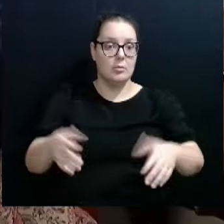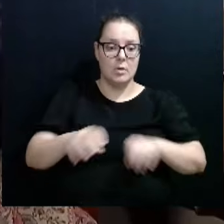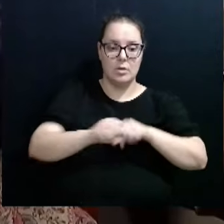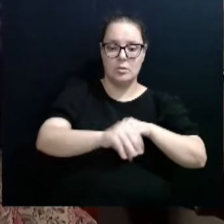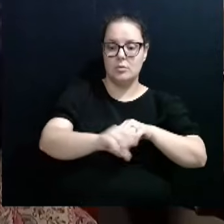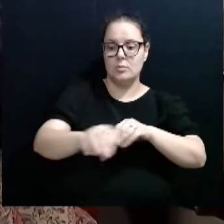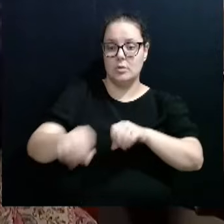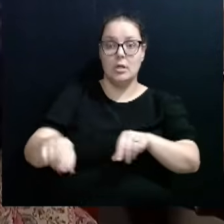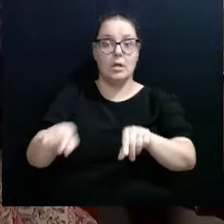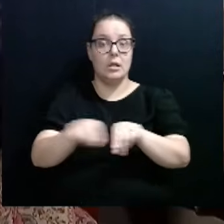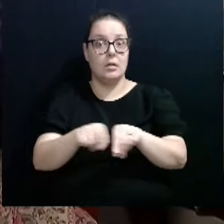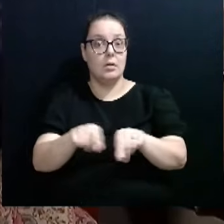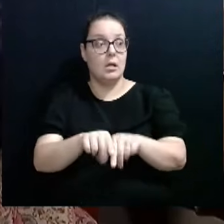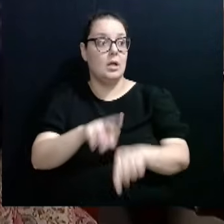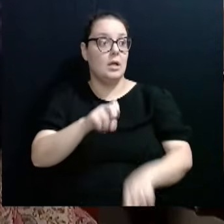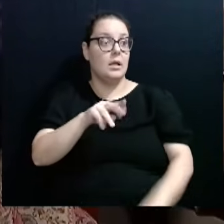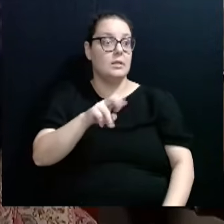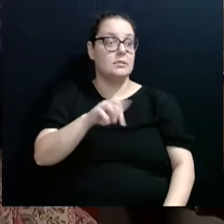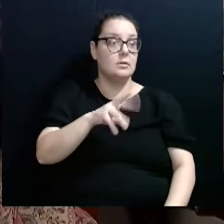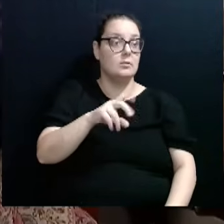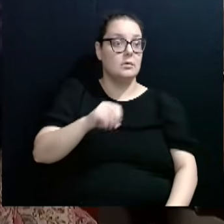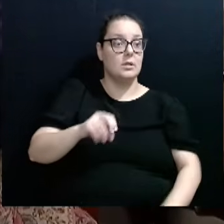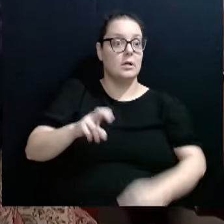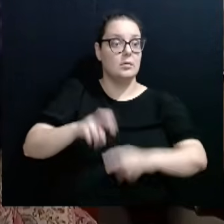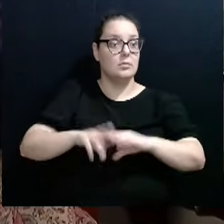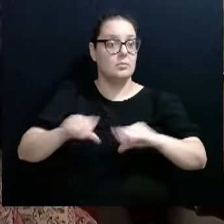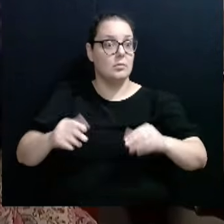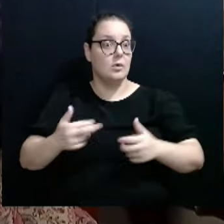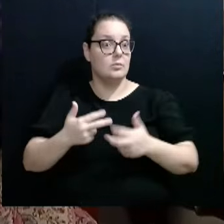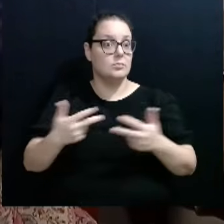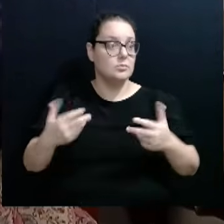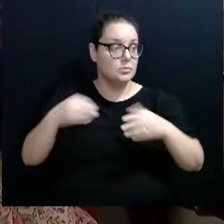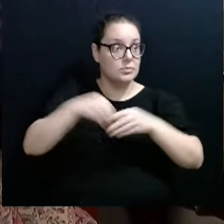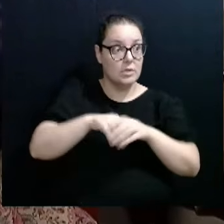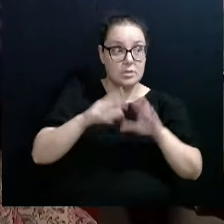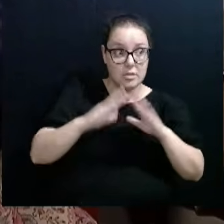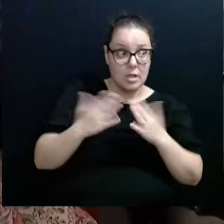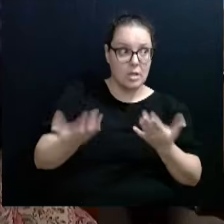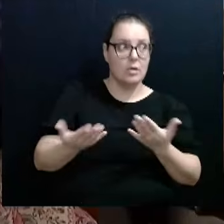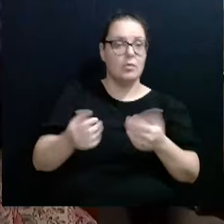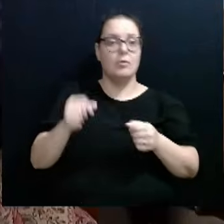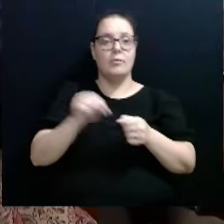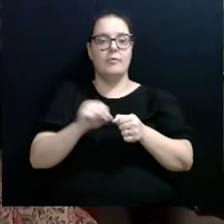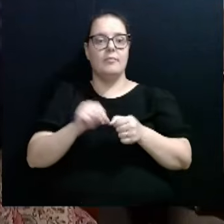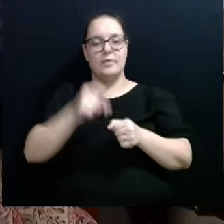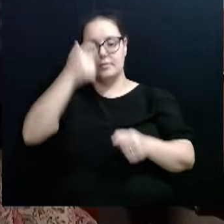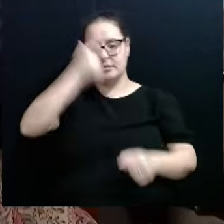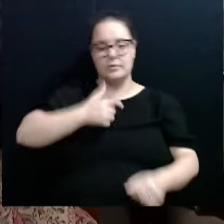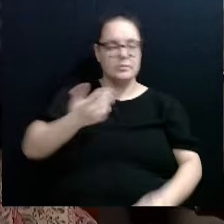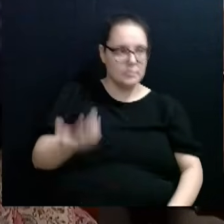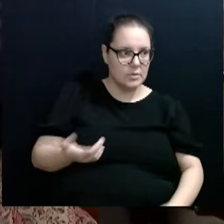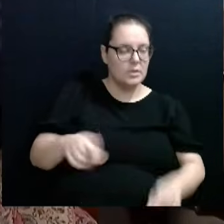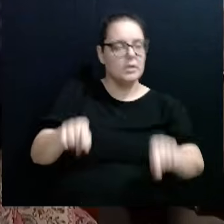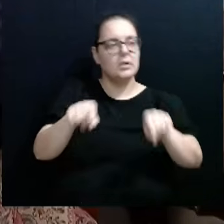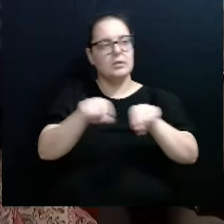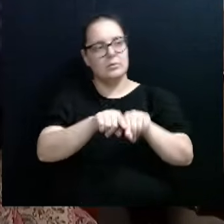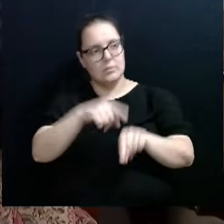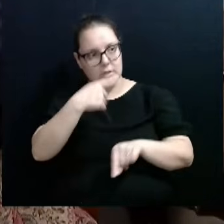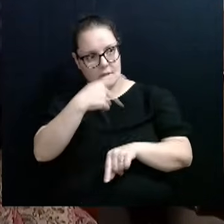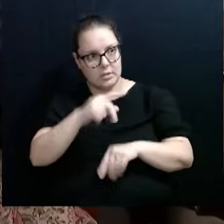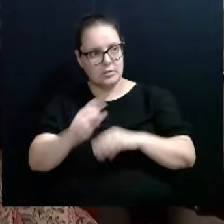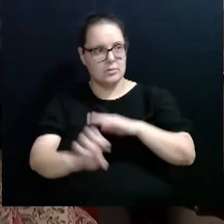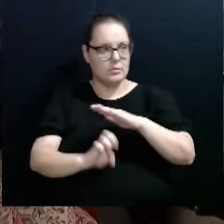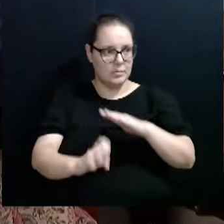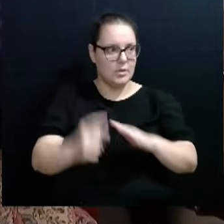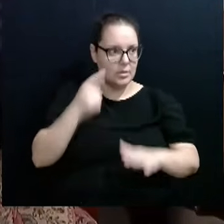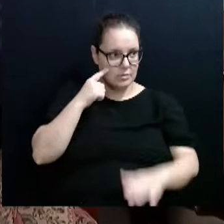os móveis de casa, alguma coisa de casa, começou aquilo, faça você mesmo. Também no seu negócio surgiu essa questão, essa demanda